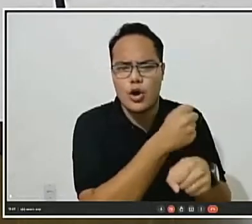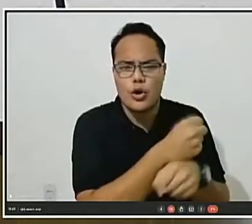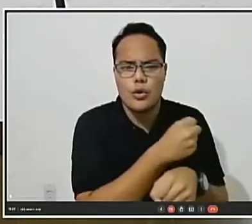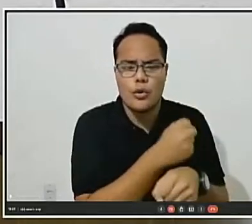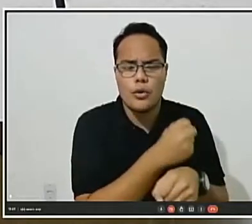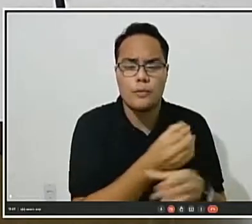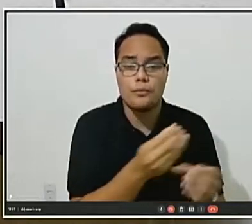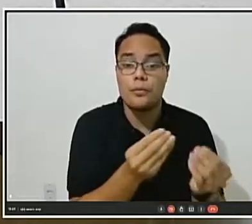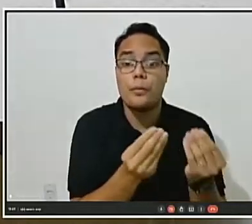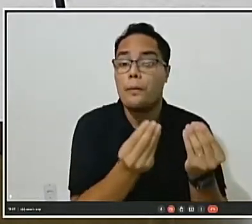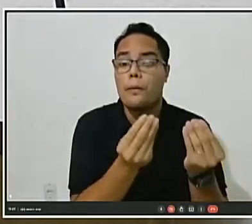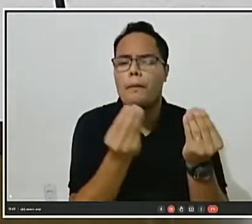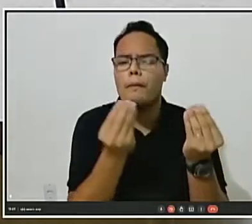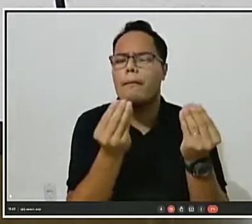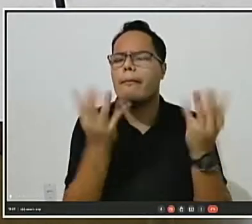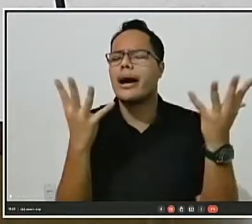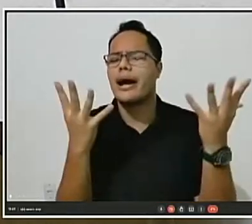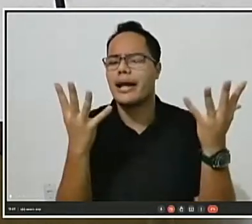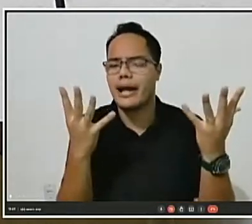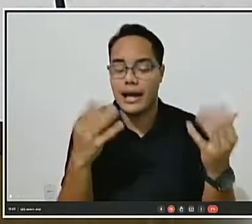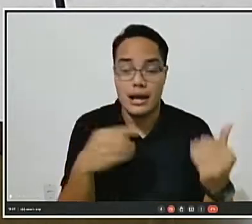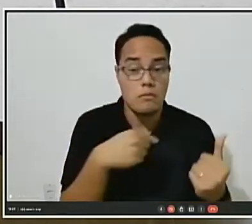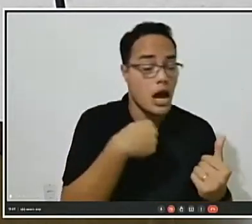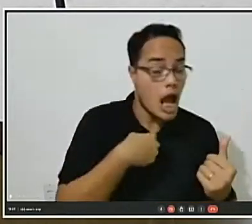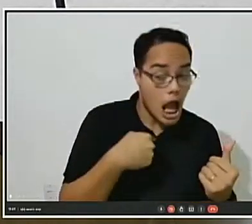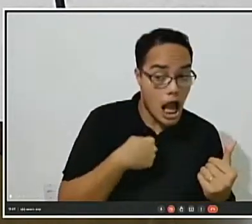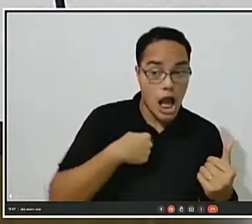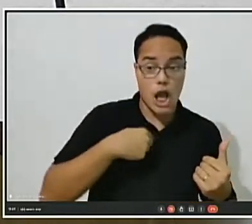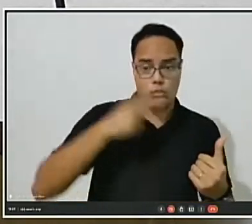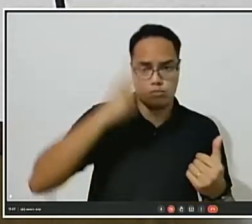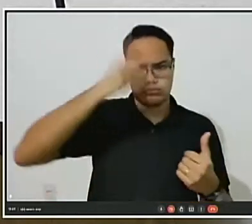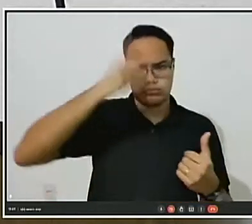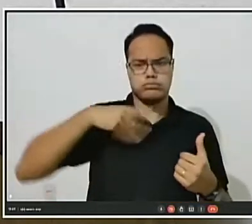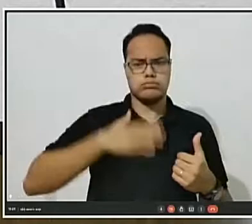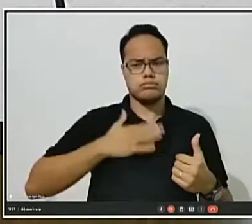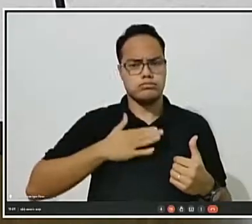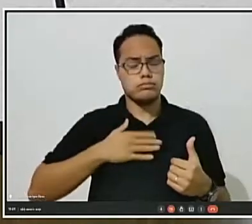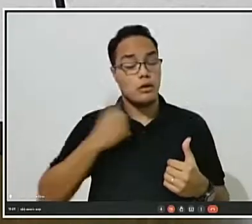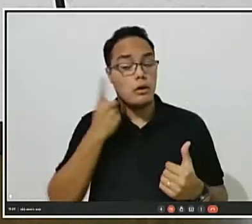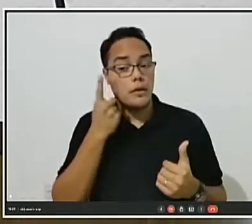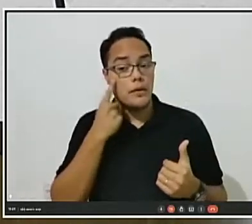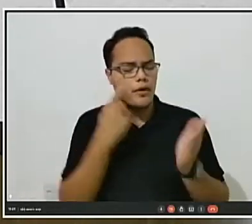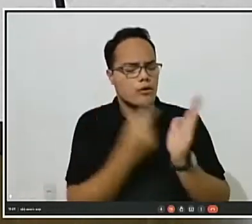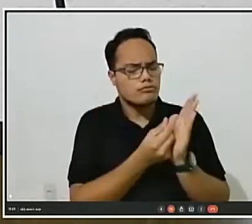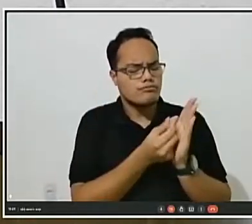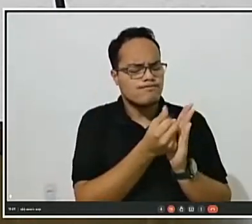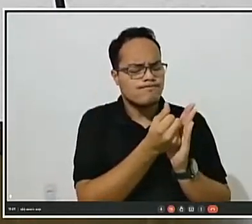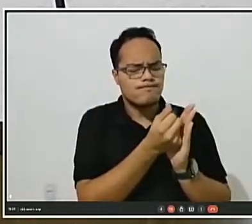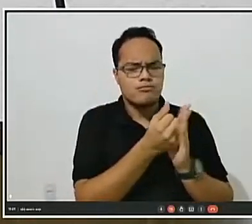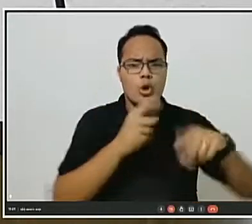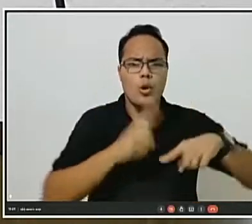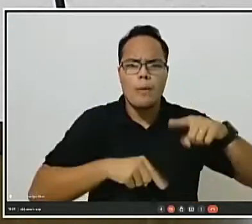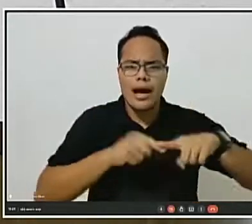eu mesmo fizesse um orçamento de material a ser utilizado para